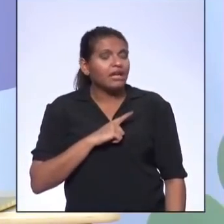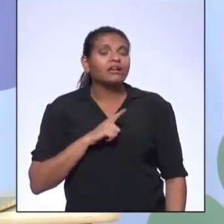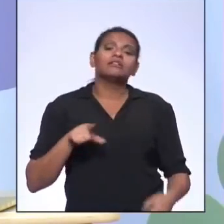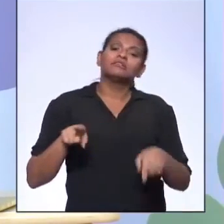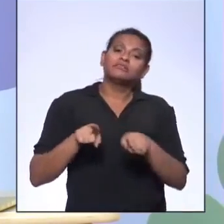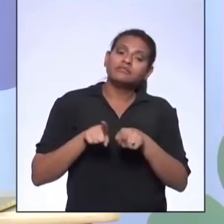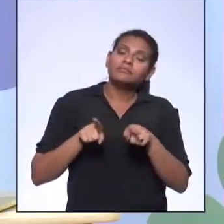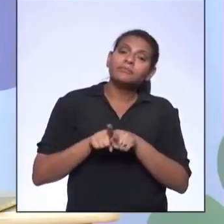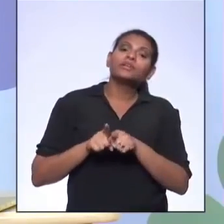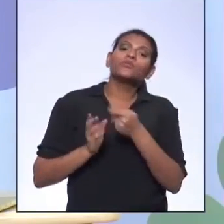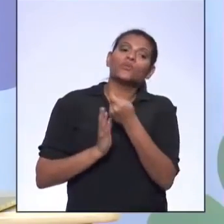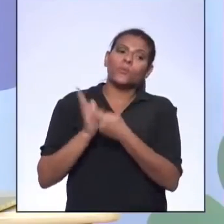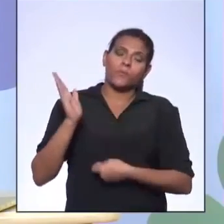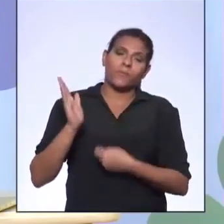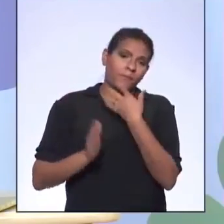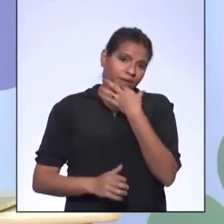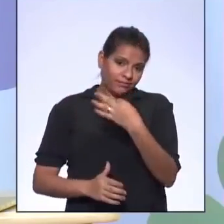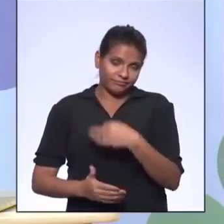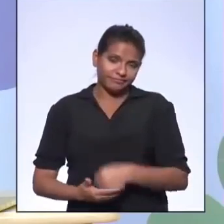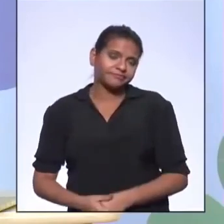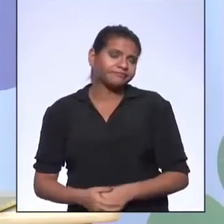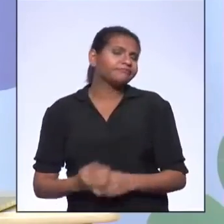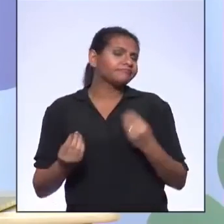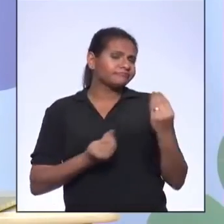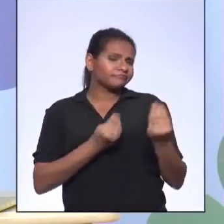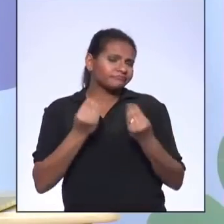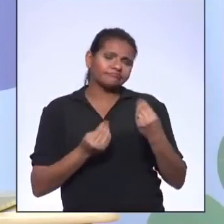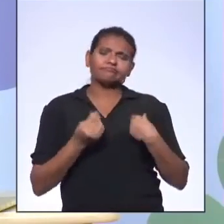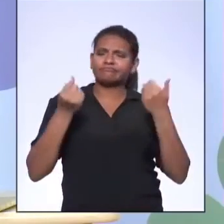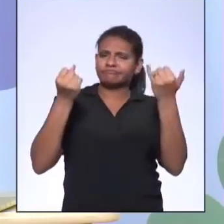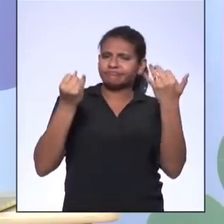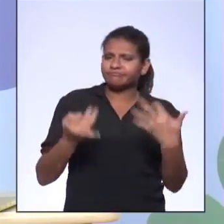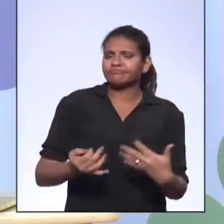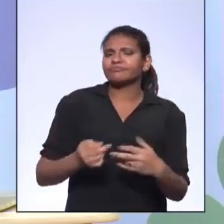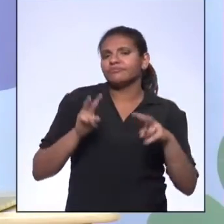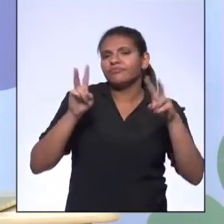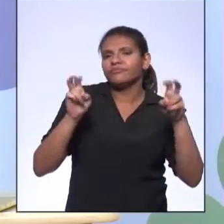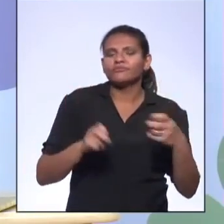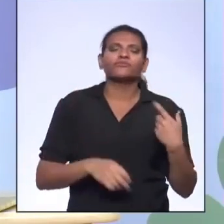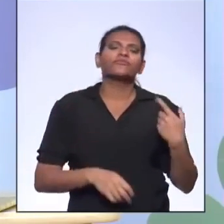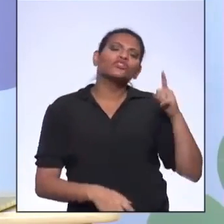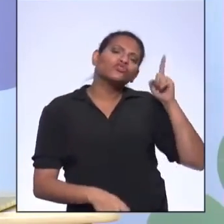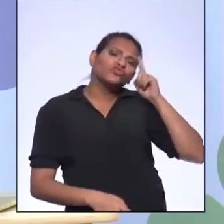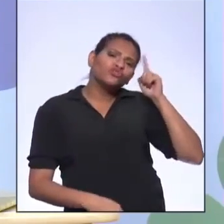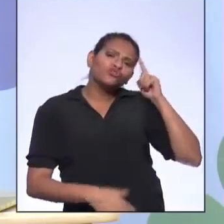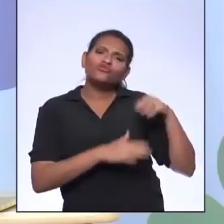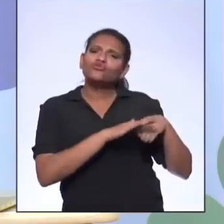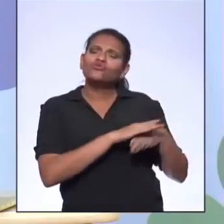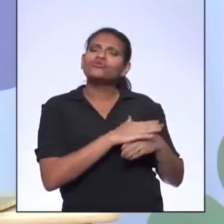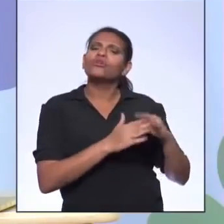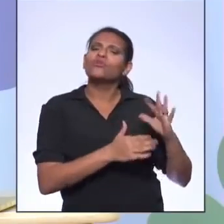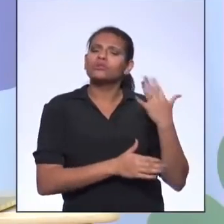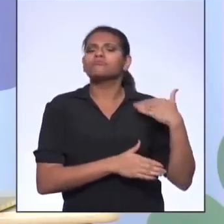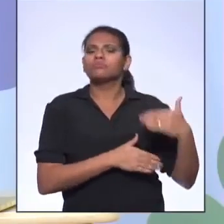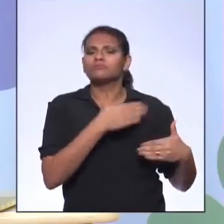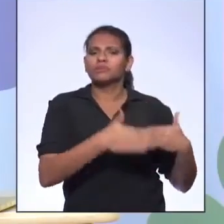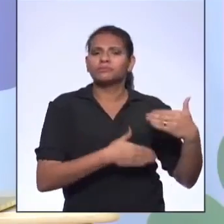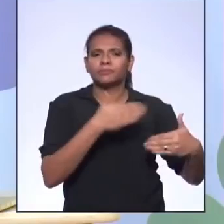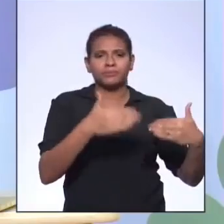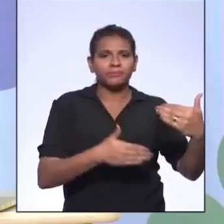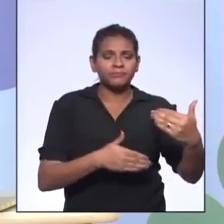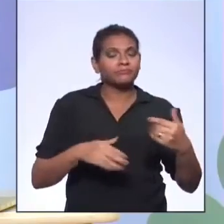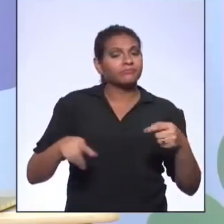nosso artigo de opinião. Então, nós apresentamos questões do cotidiano e levantamos as questões polêmicas. Apresentamos também